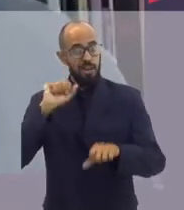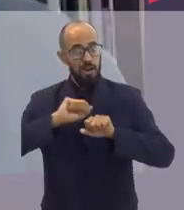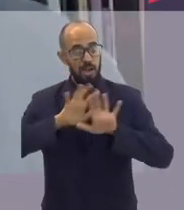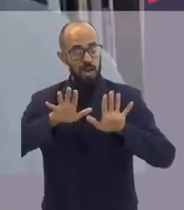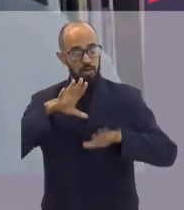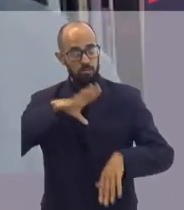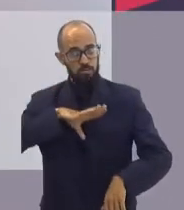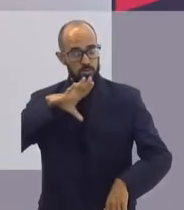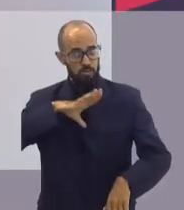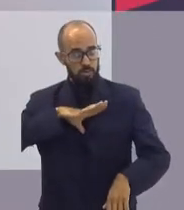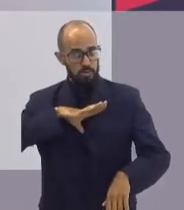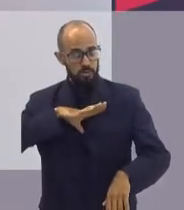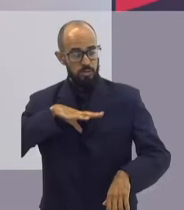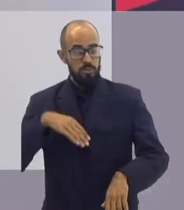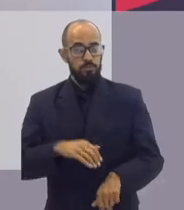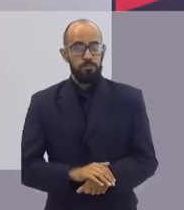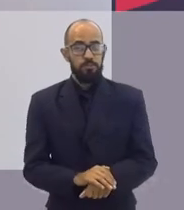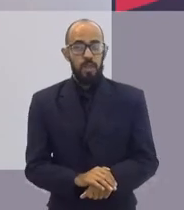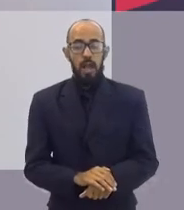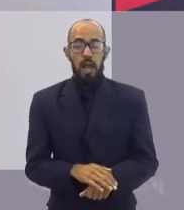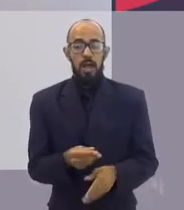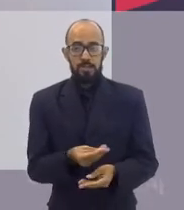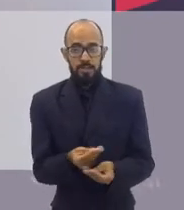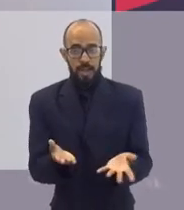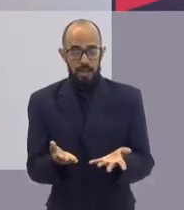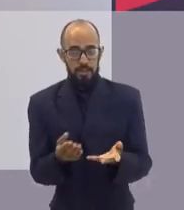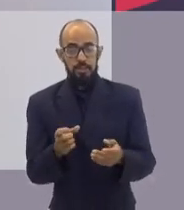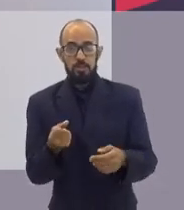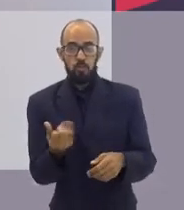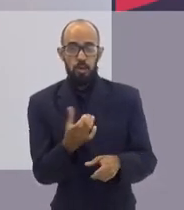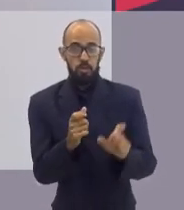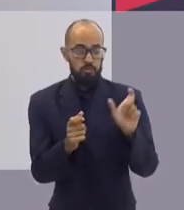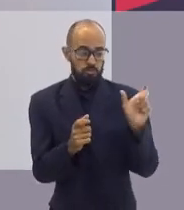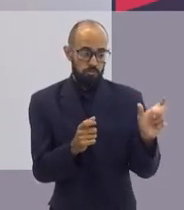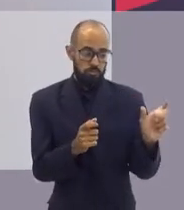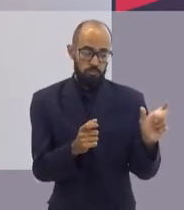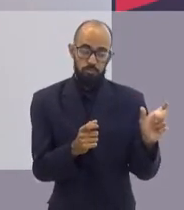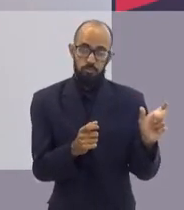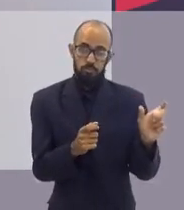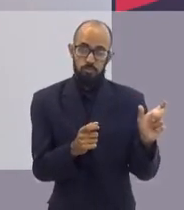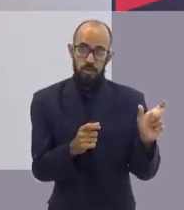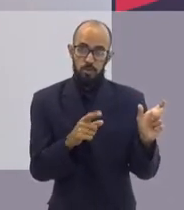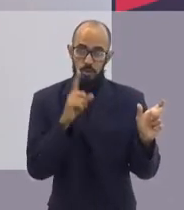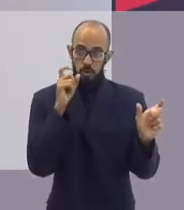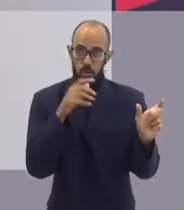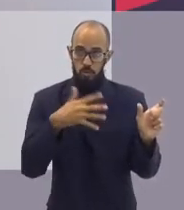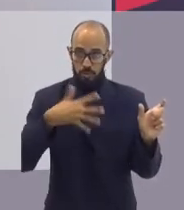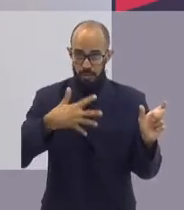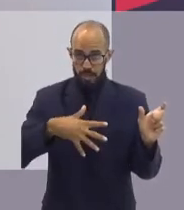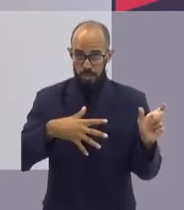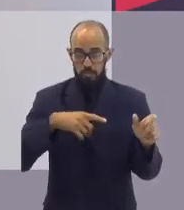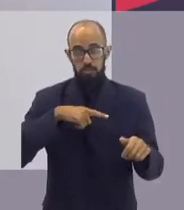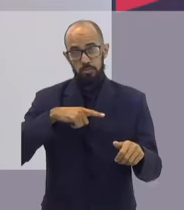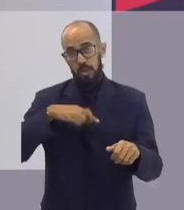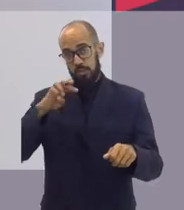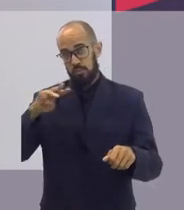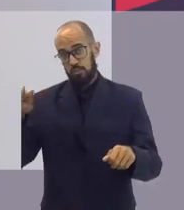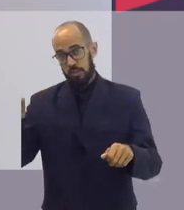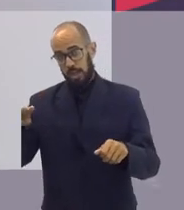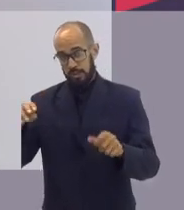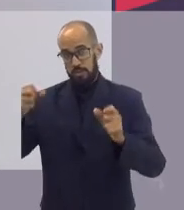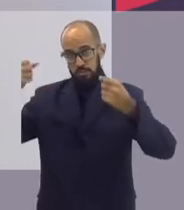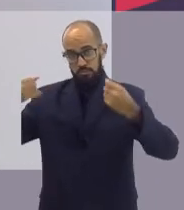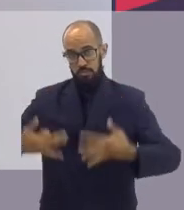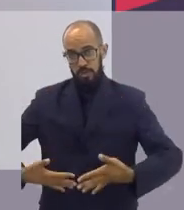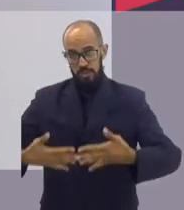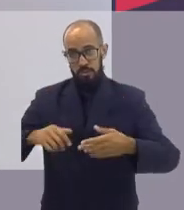esses termos, né? As cartas, quando o termo é mais complicado, inclusive estão em bold, significa que estão no site explicados.